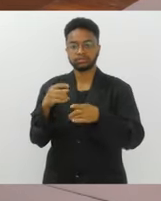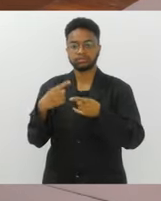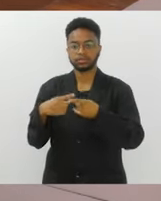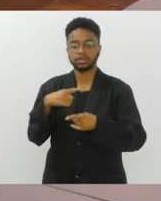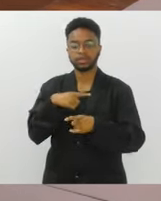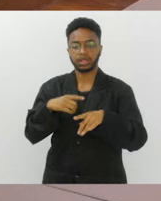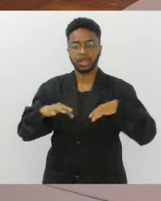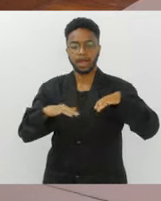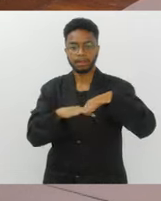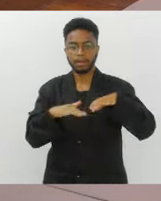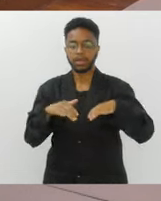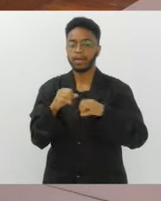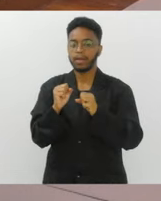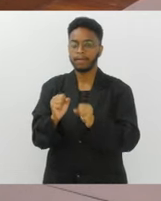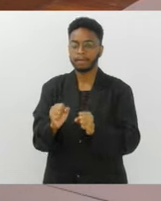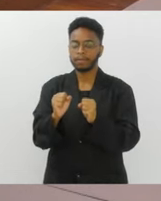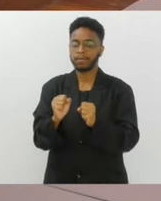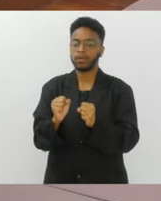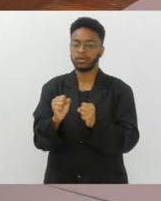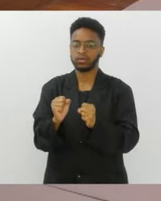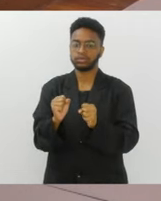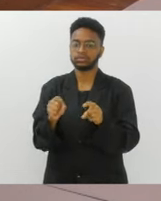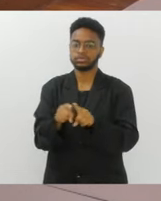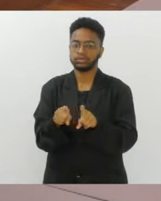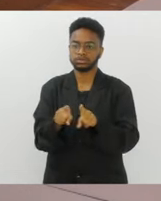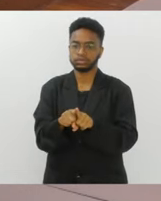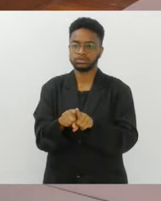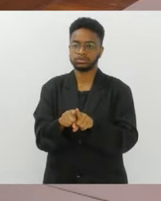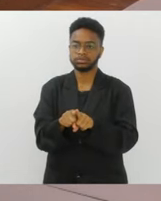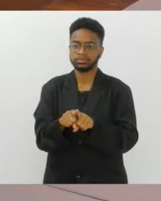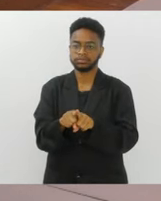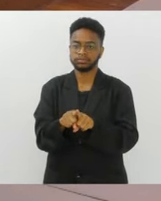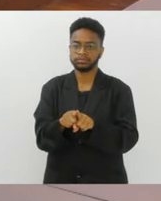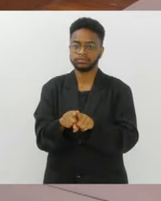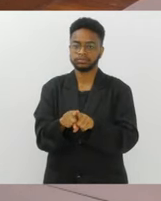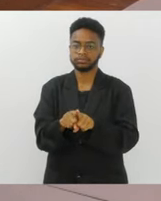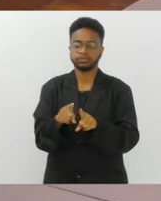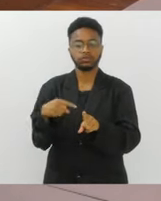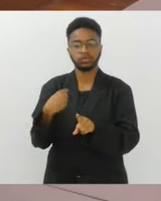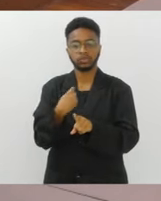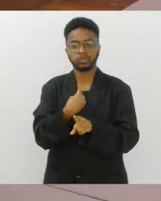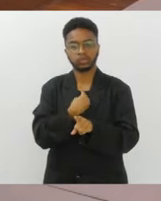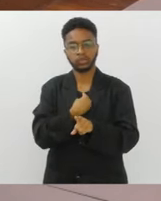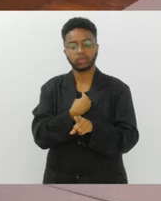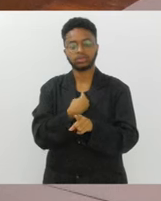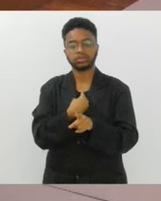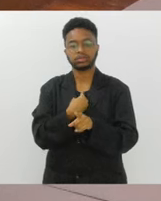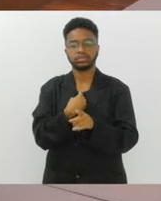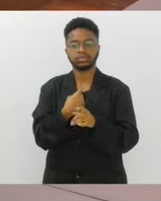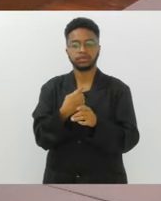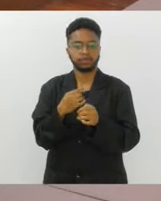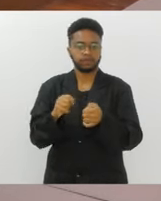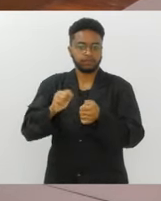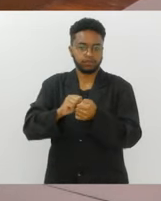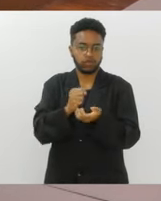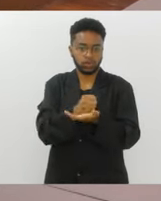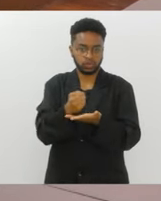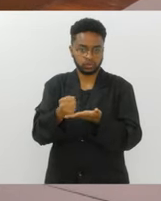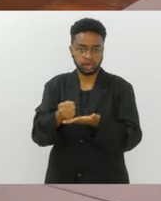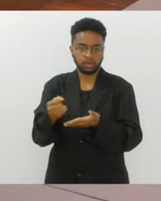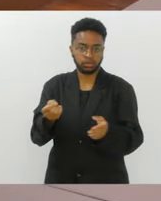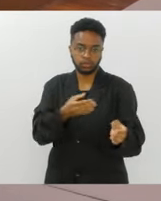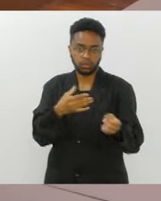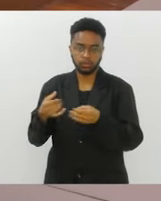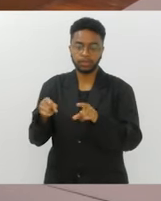Baía de Guanabara que pode ser, enfim, também explorada do ponto de vista de concessões, facilitando a